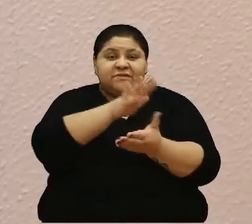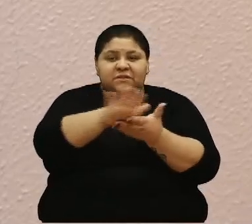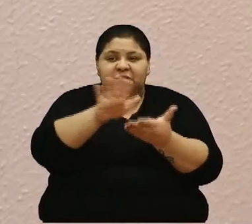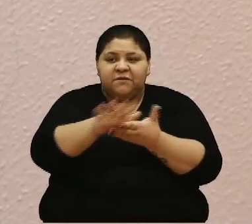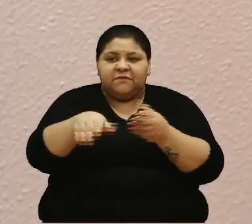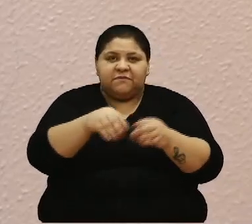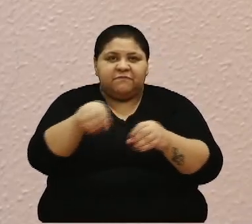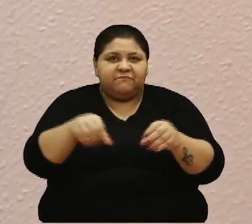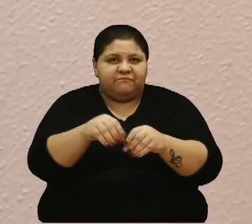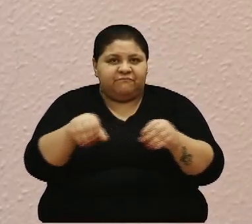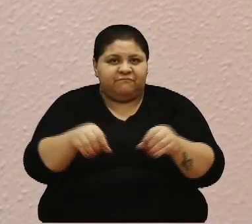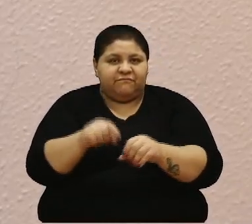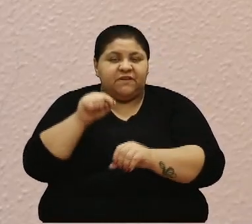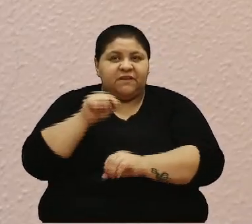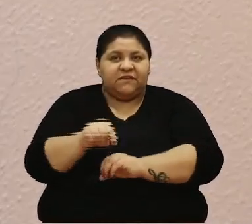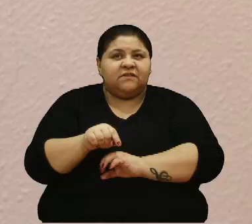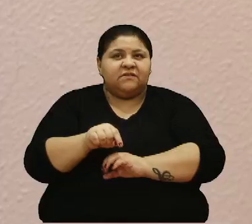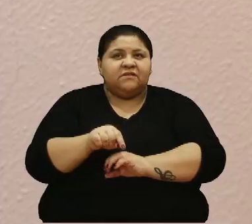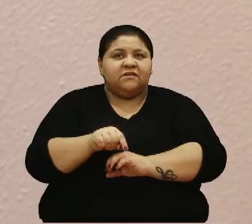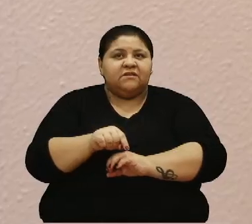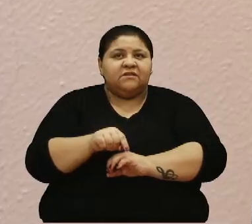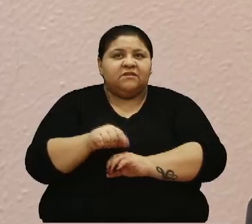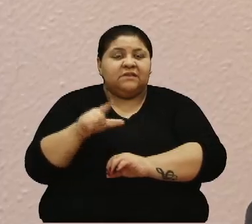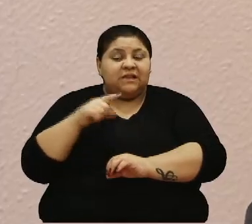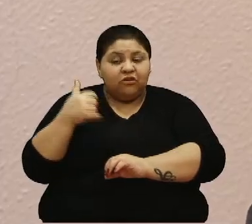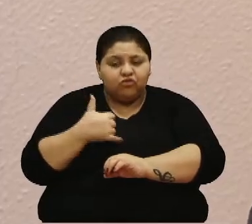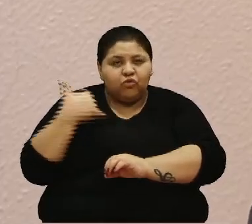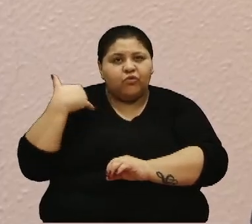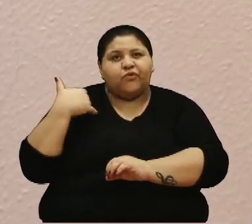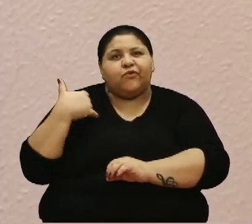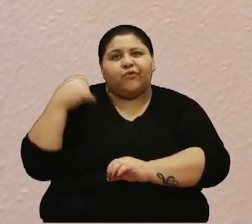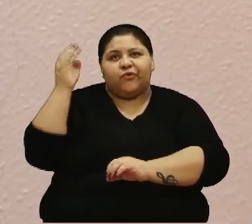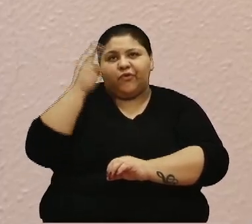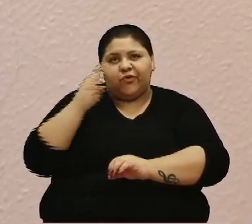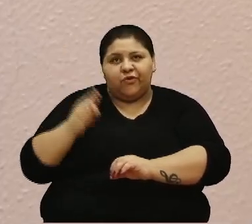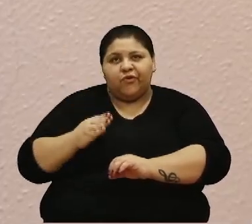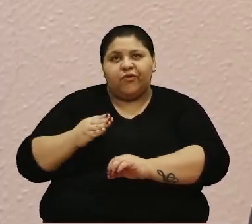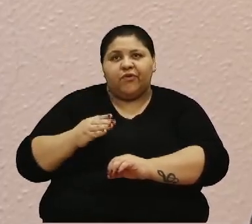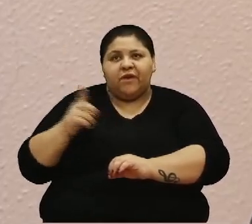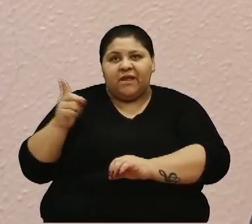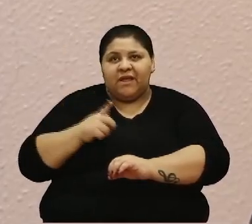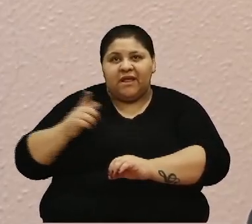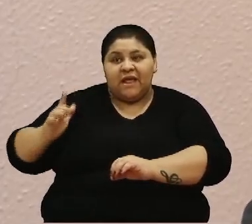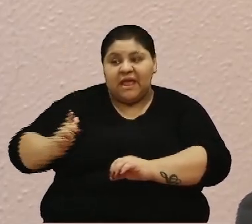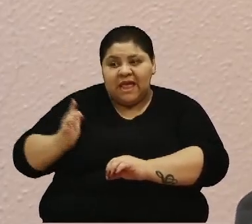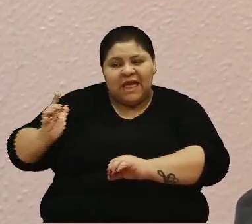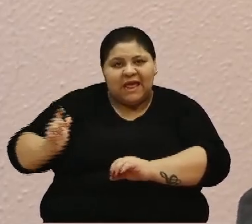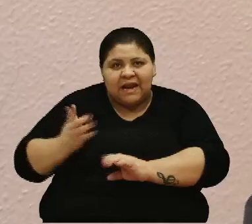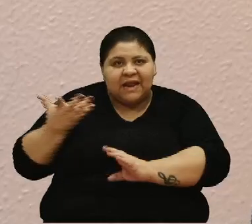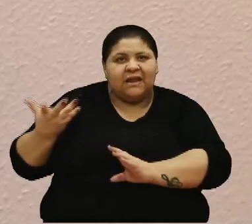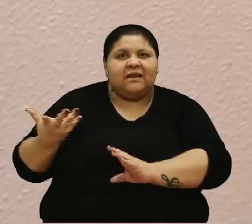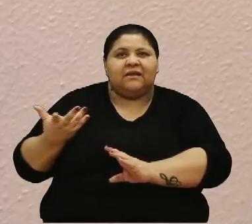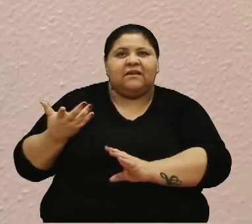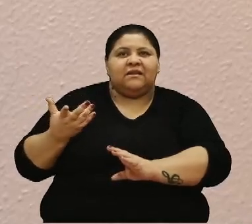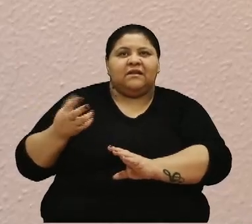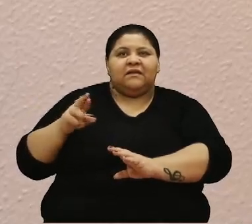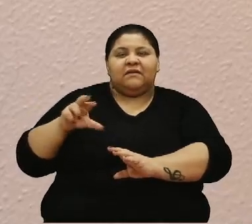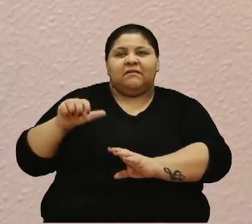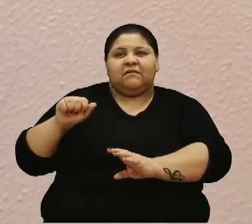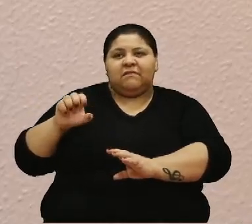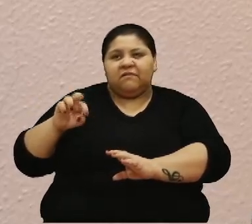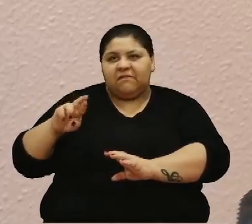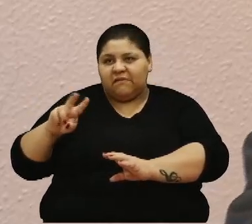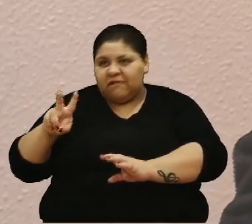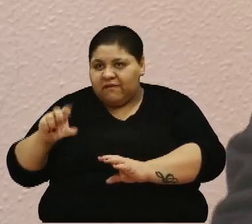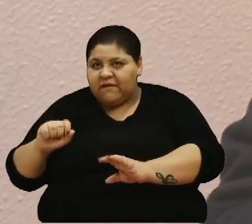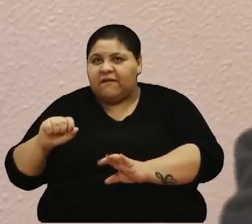grãos, e isso tem que nos orgulhar, né? O Brasil é rico em reservas naturais, o